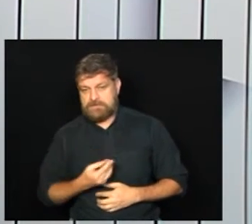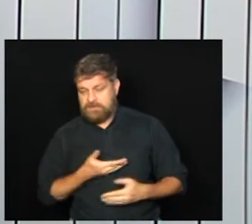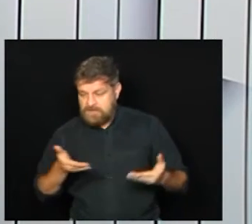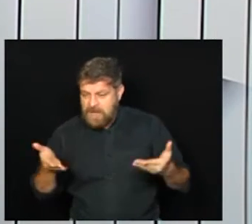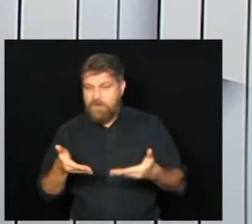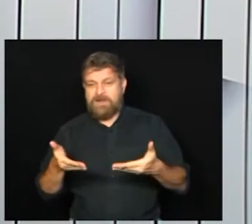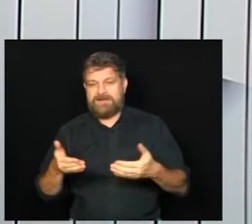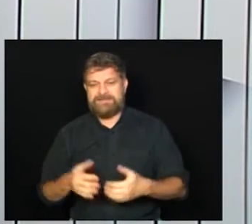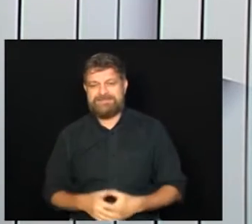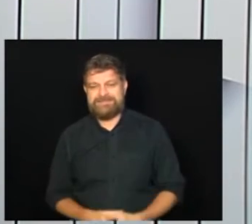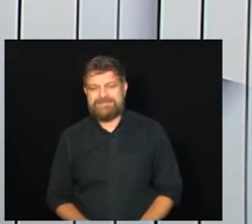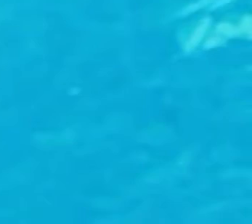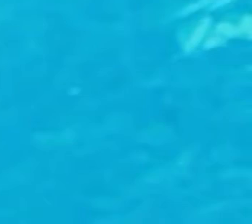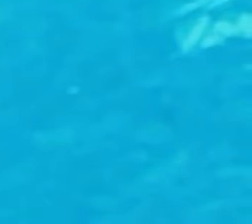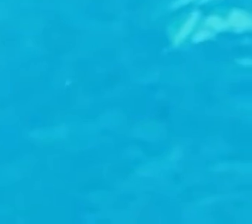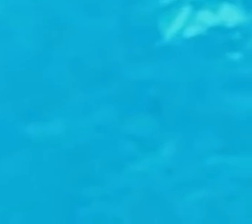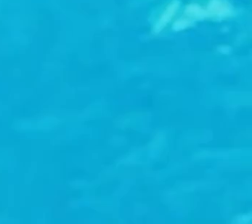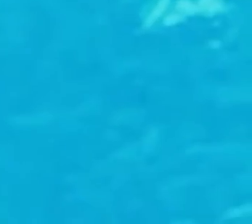Agora.